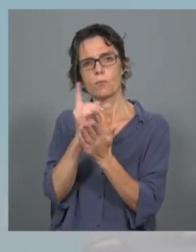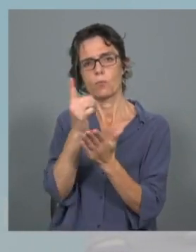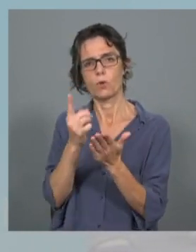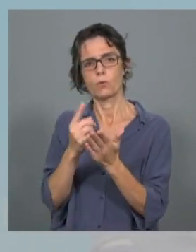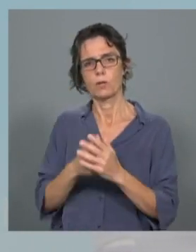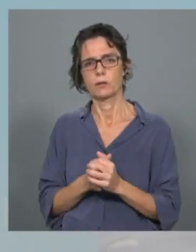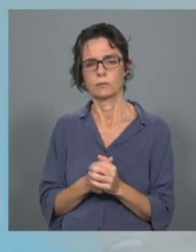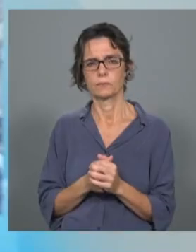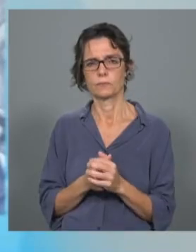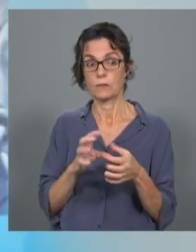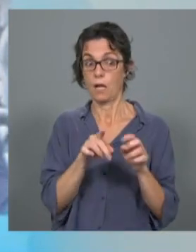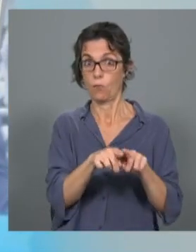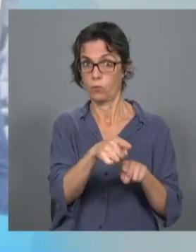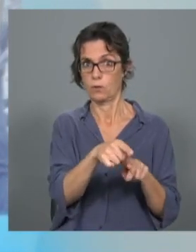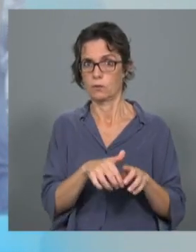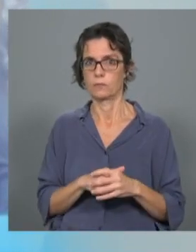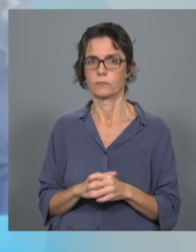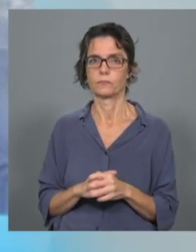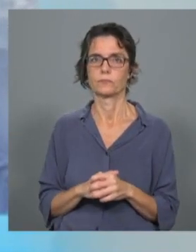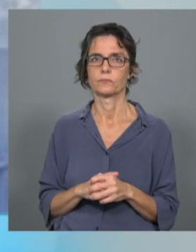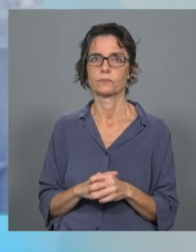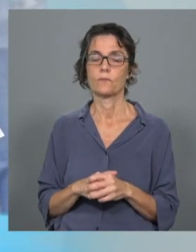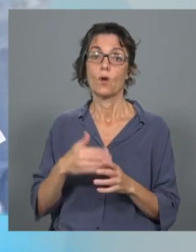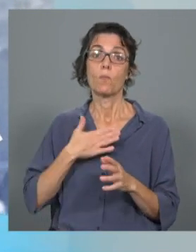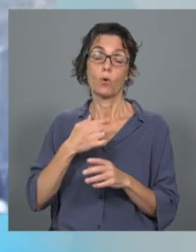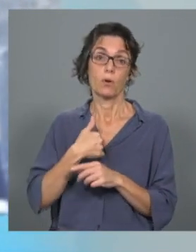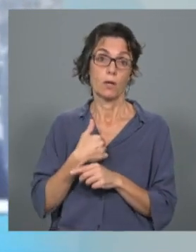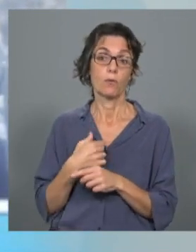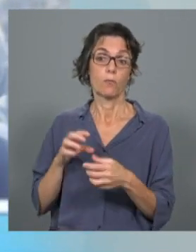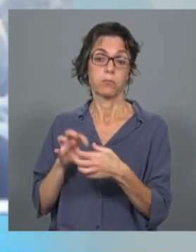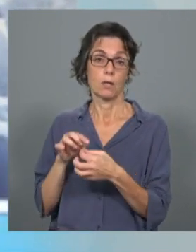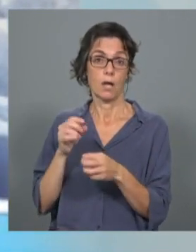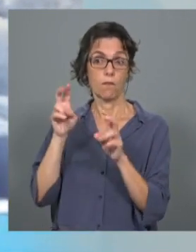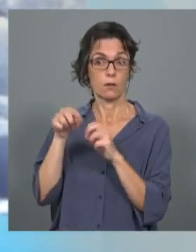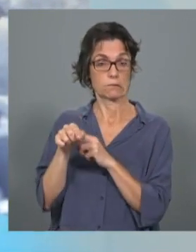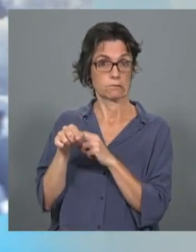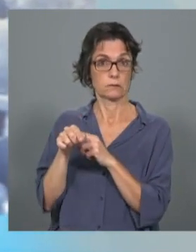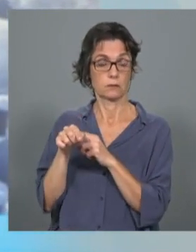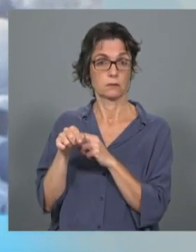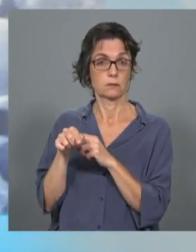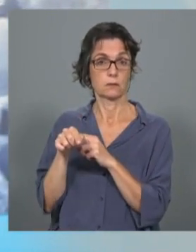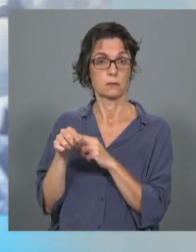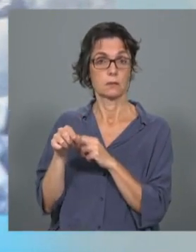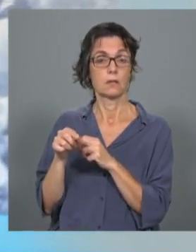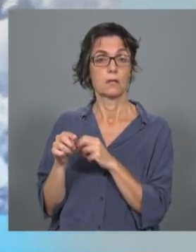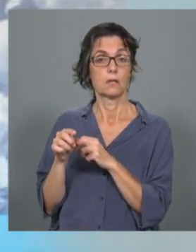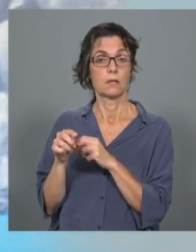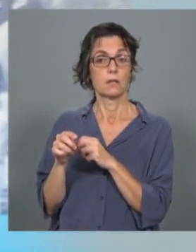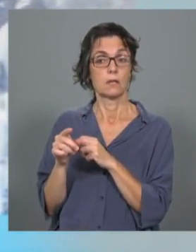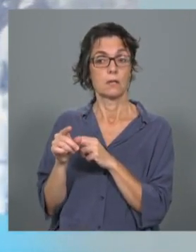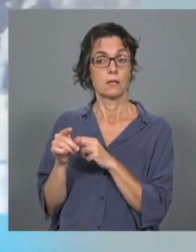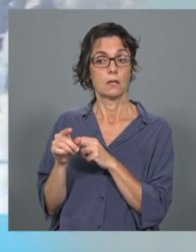da política? Eu se calhar até relacionava este tópico exatamente com o que estamos a dizer, da economia.